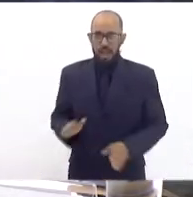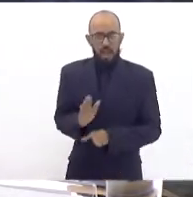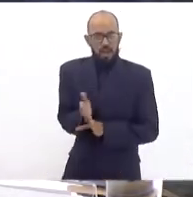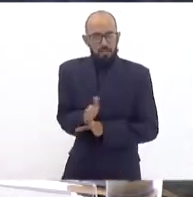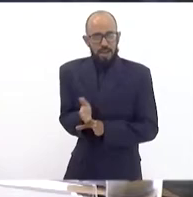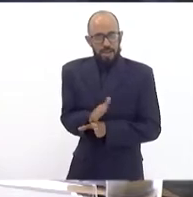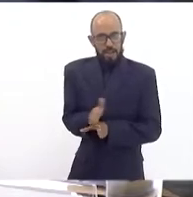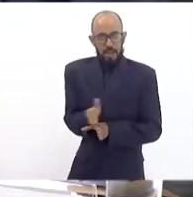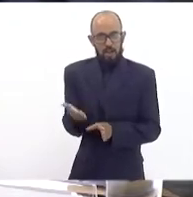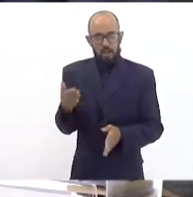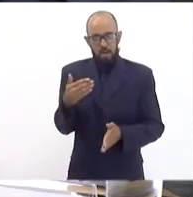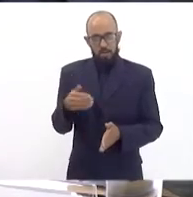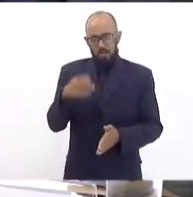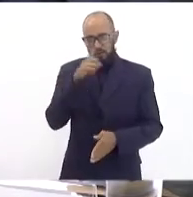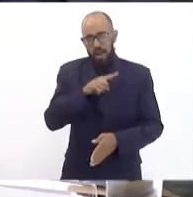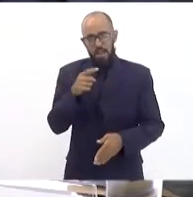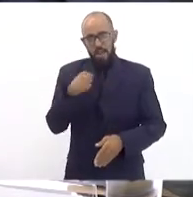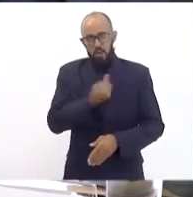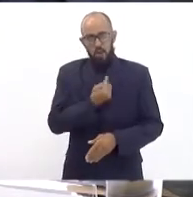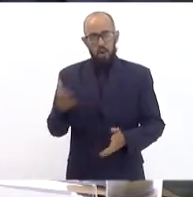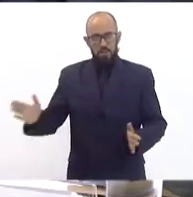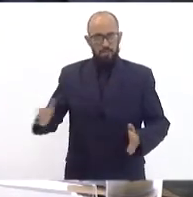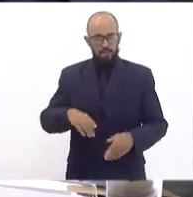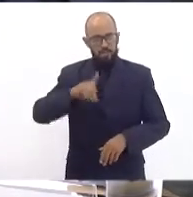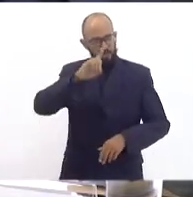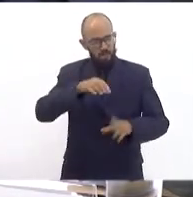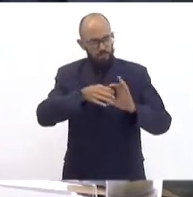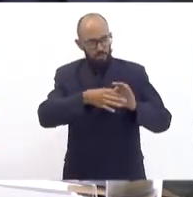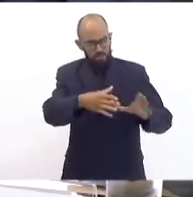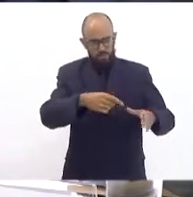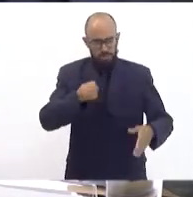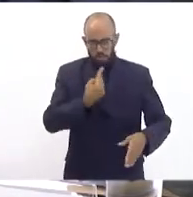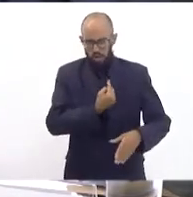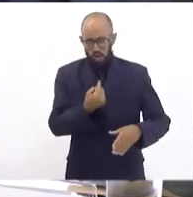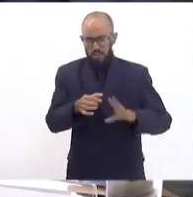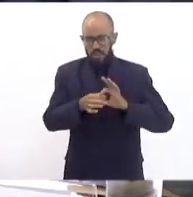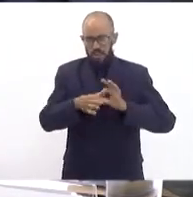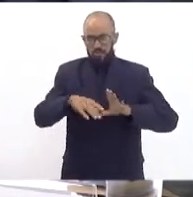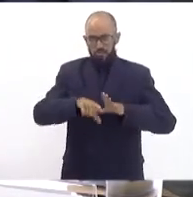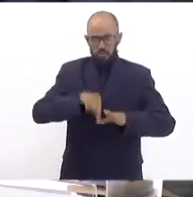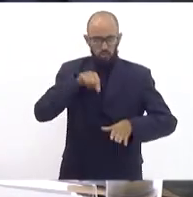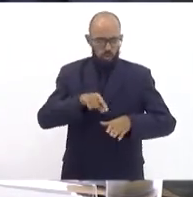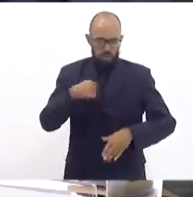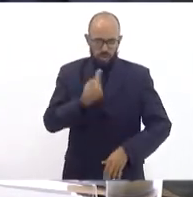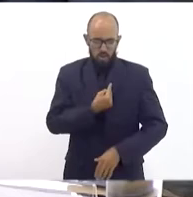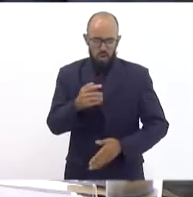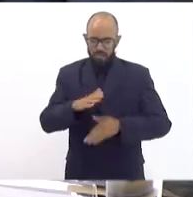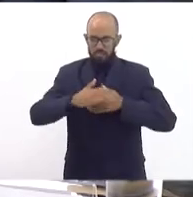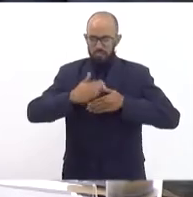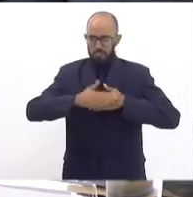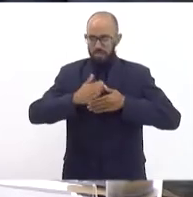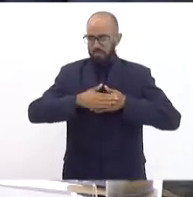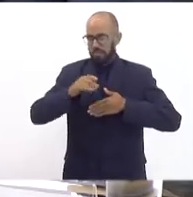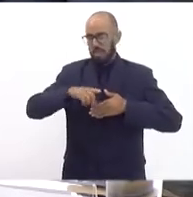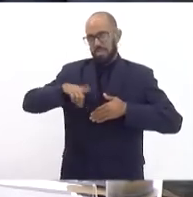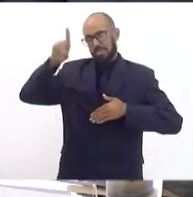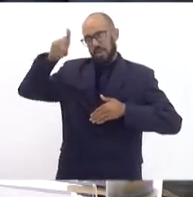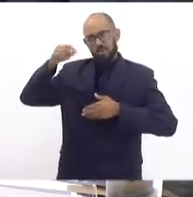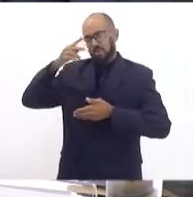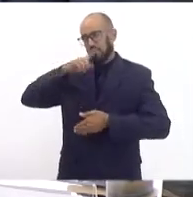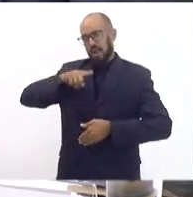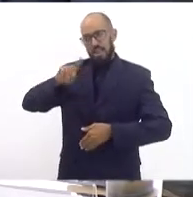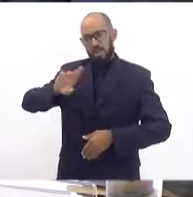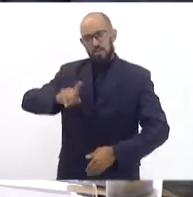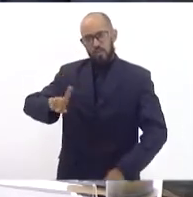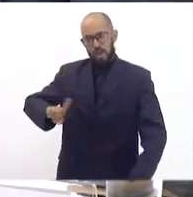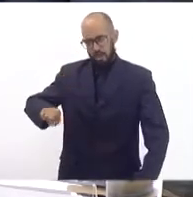Deus não tem nada com isso. Ele permite a gente fazer tudo. Nosso livre-arbítrio é para isso. Deus permite. Quem vacila somos nós, não é ele. Mas é o